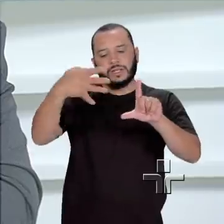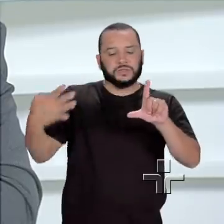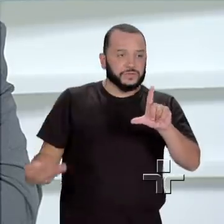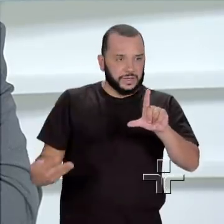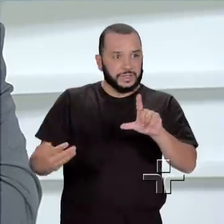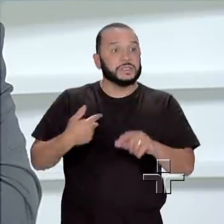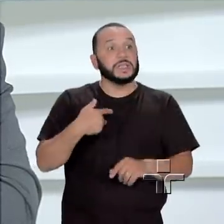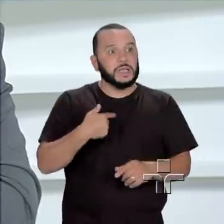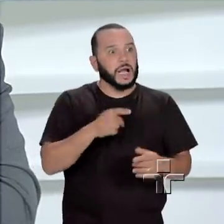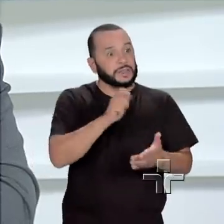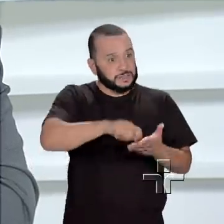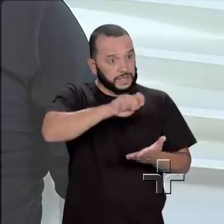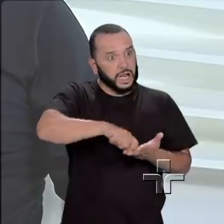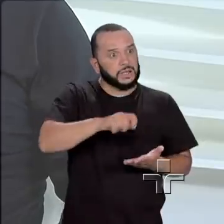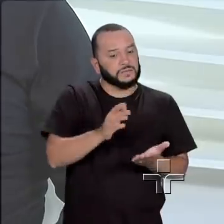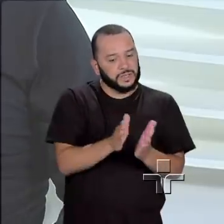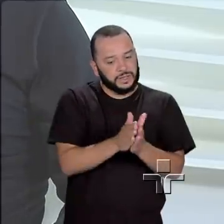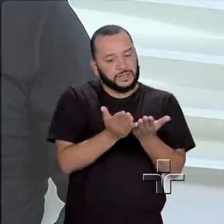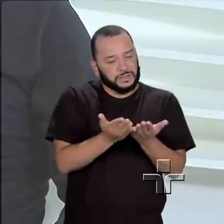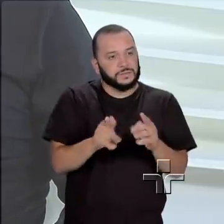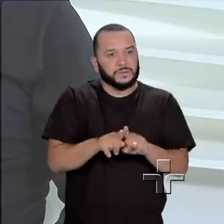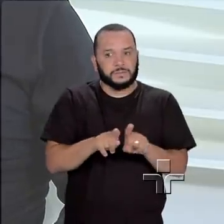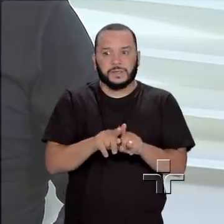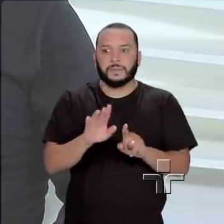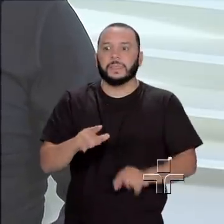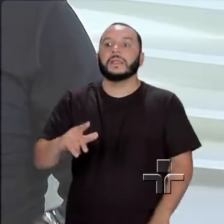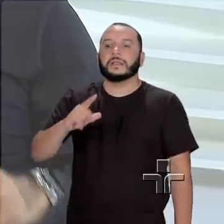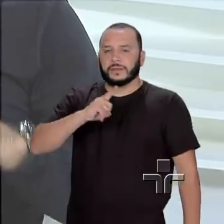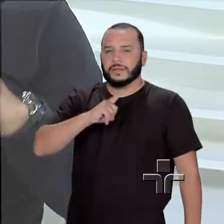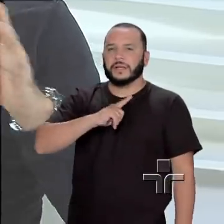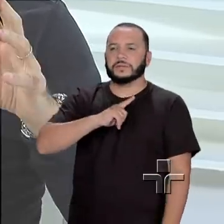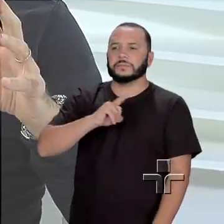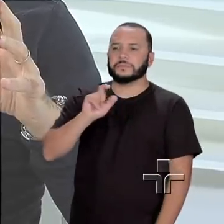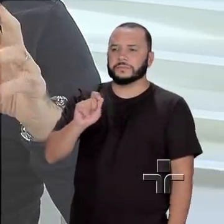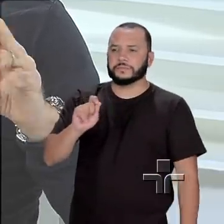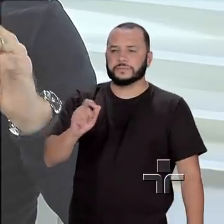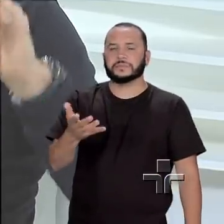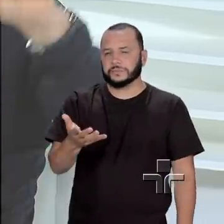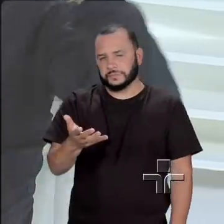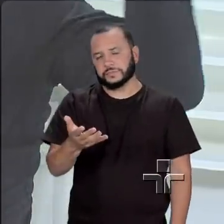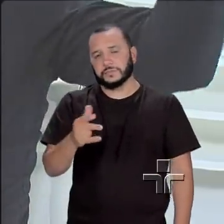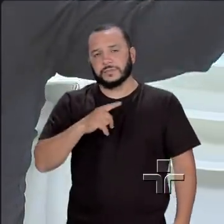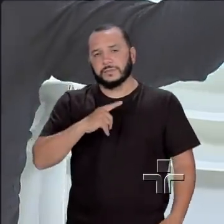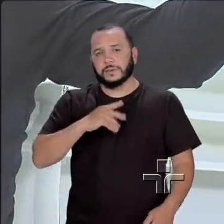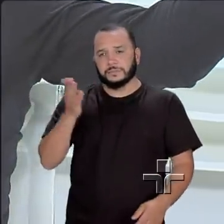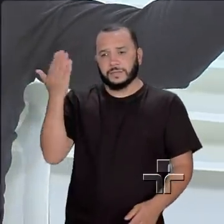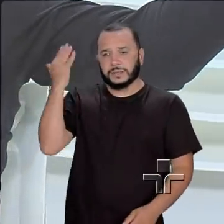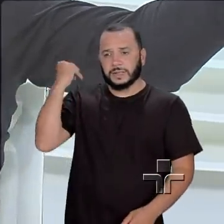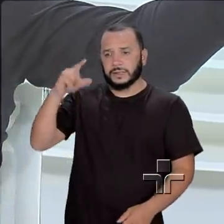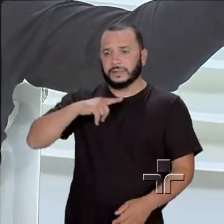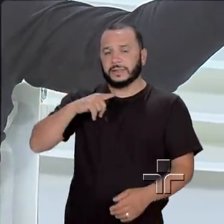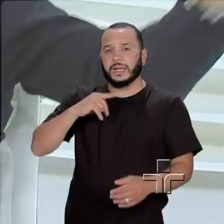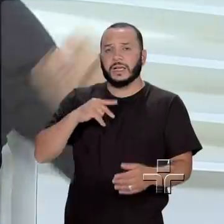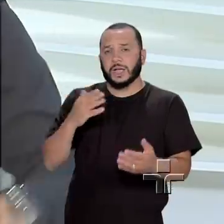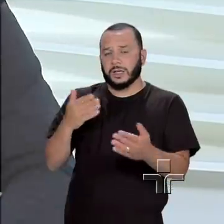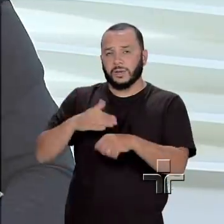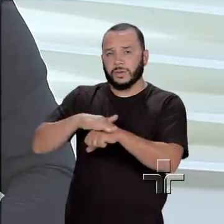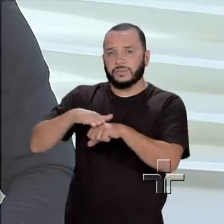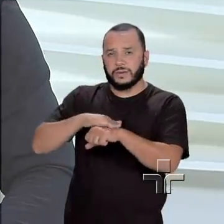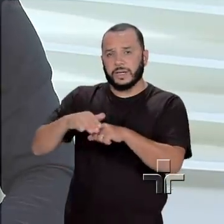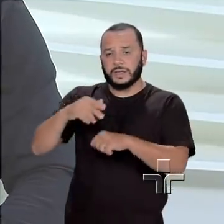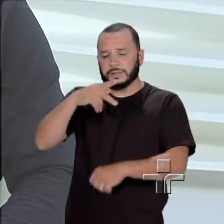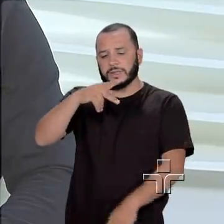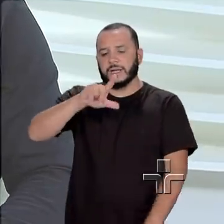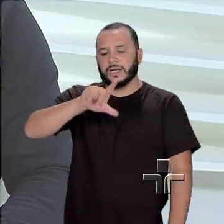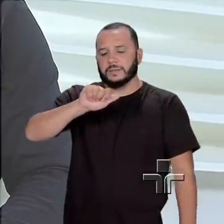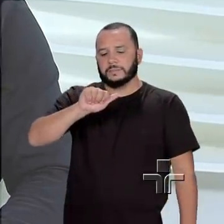impresso. E o ponto que tem é que se você fosse para o passado, veja, tem diálogos de Platão lá atrás